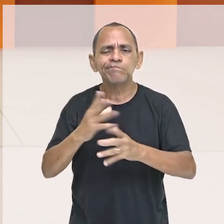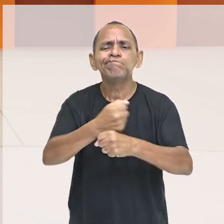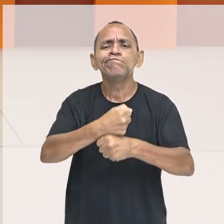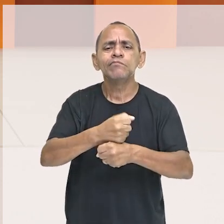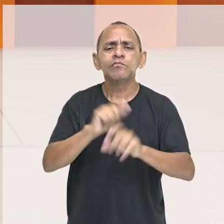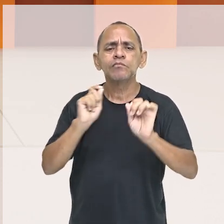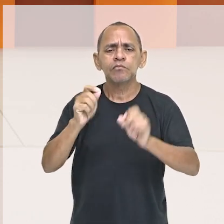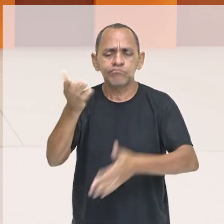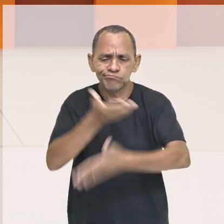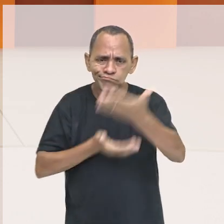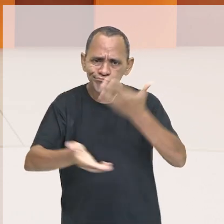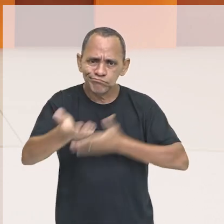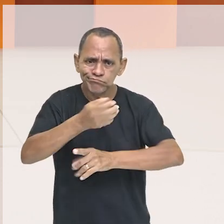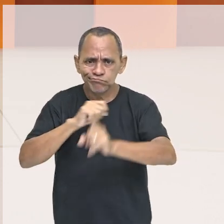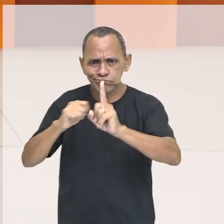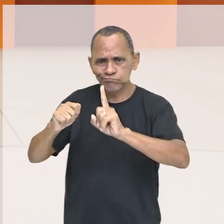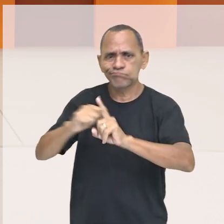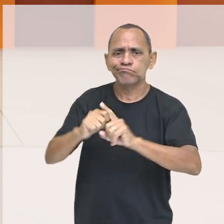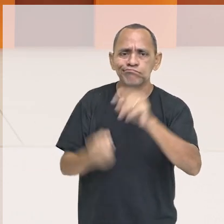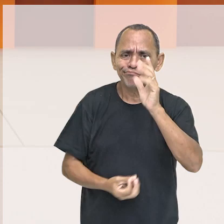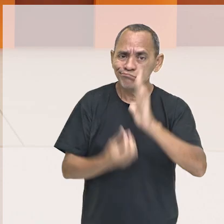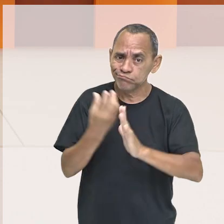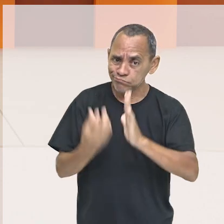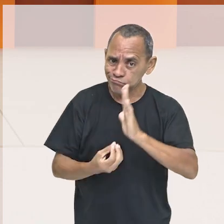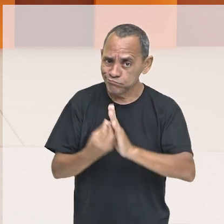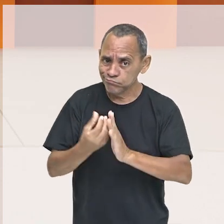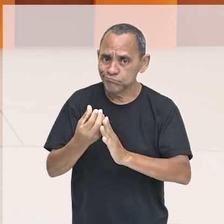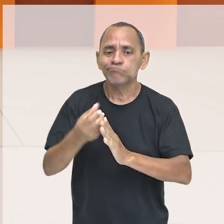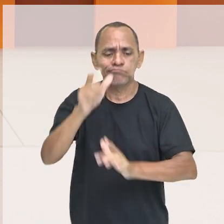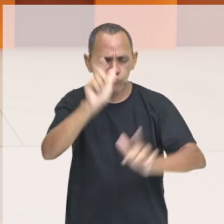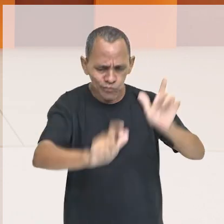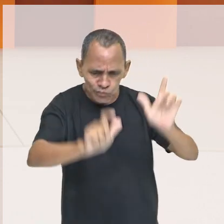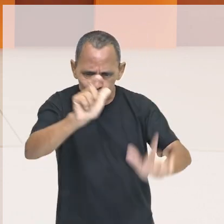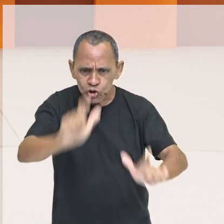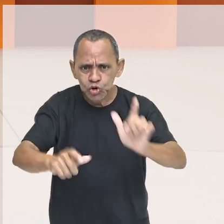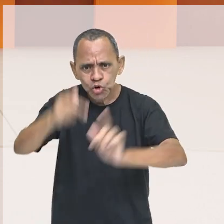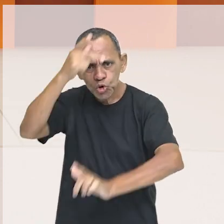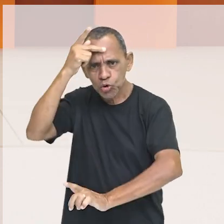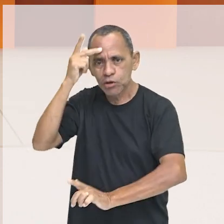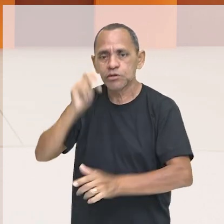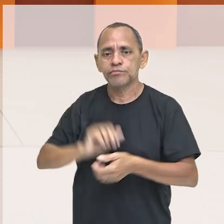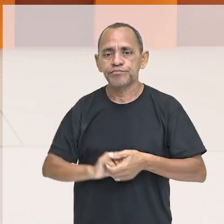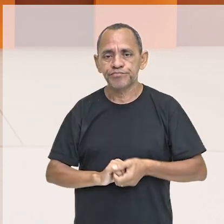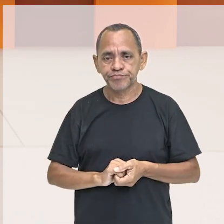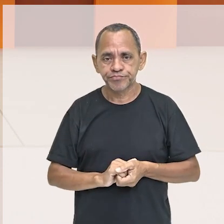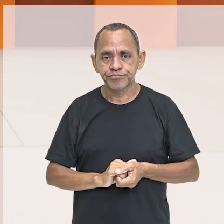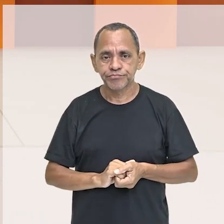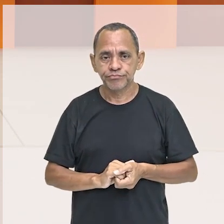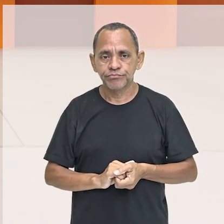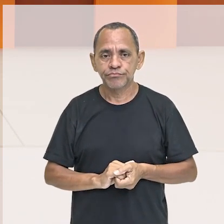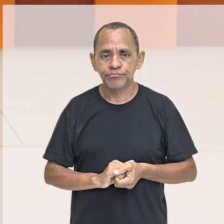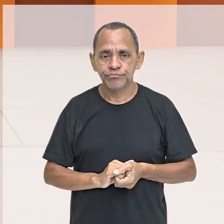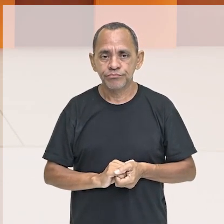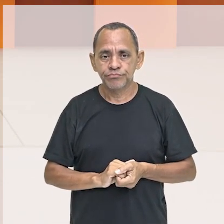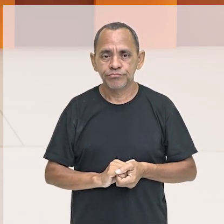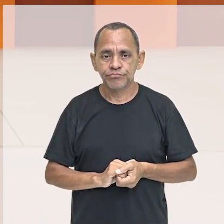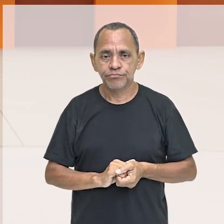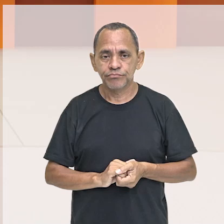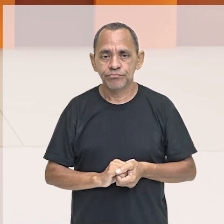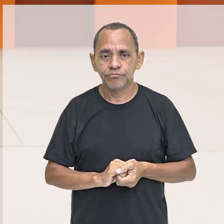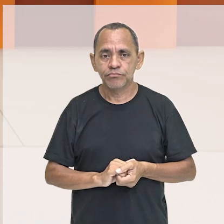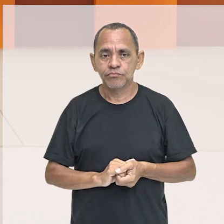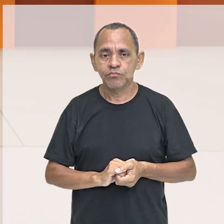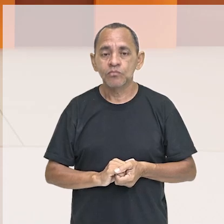das interações sociais estabelecidas entre os indivíduos, certo? Muito bem.